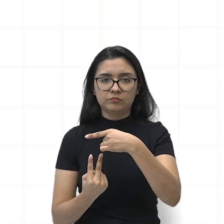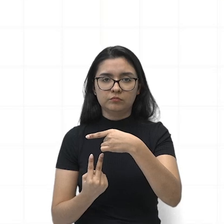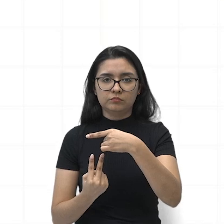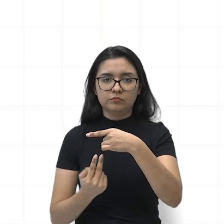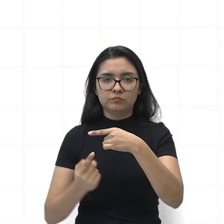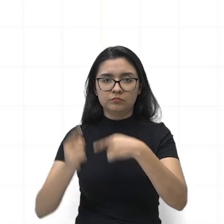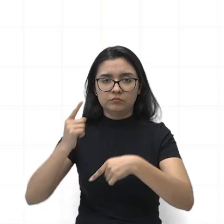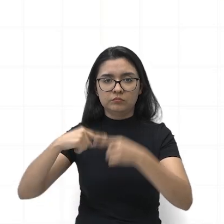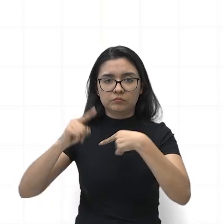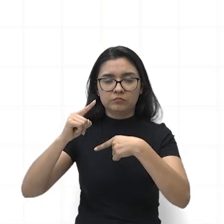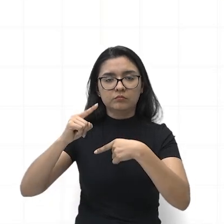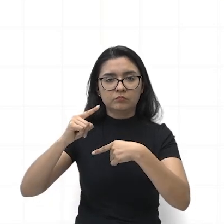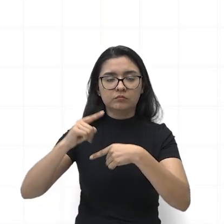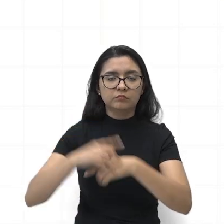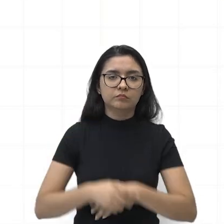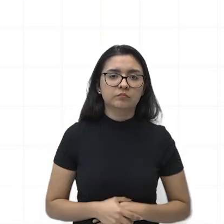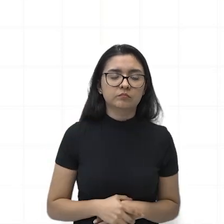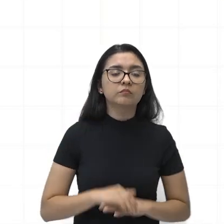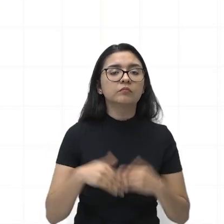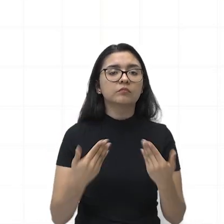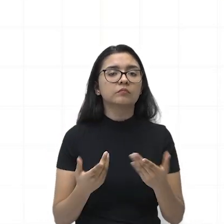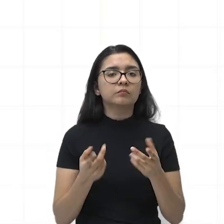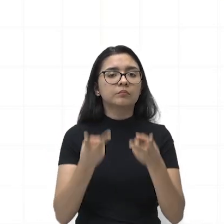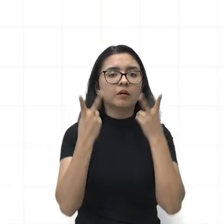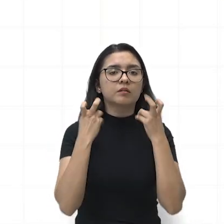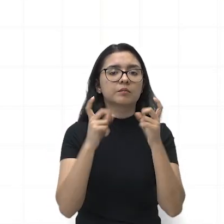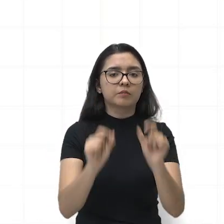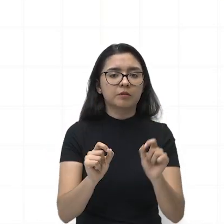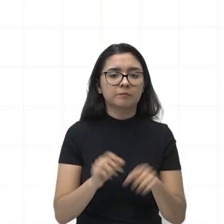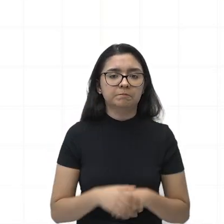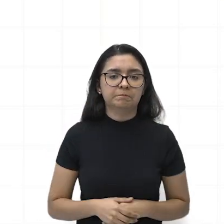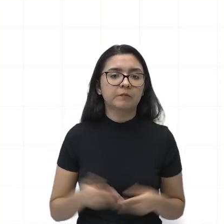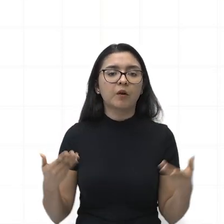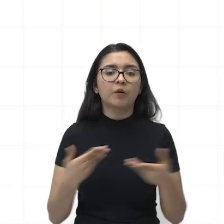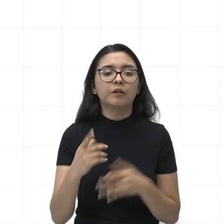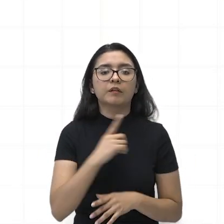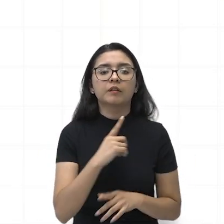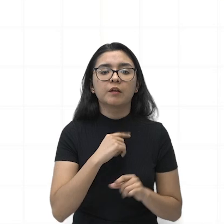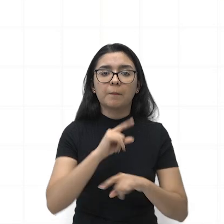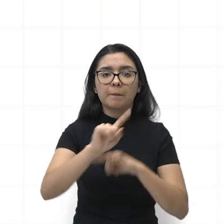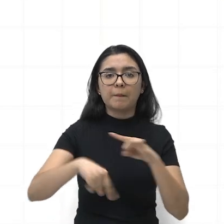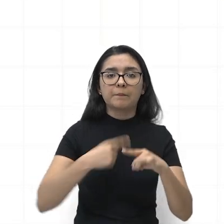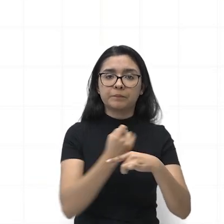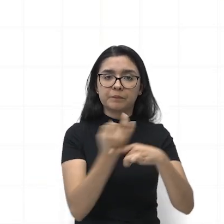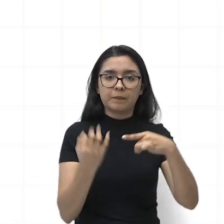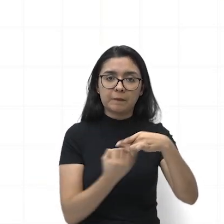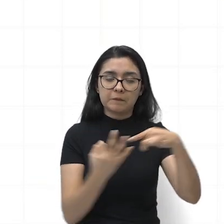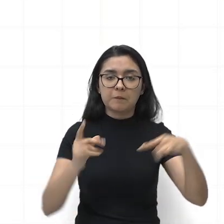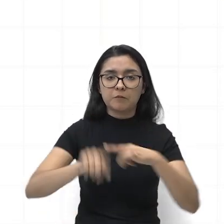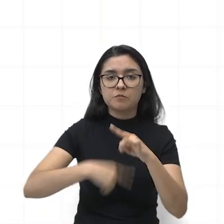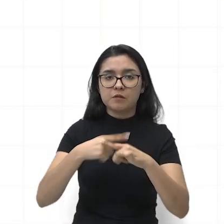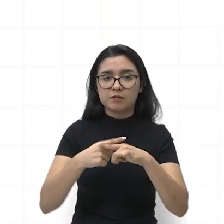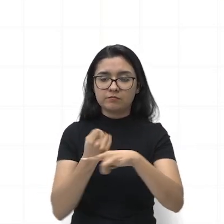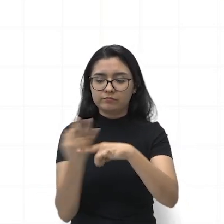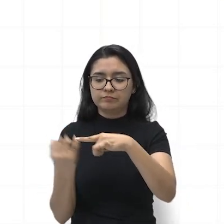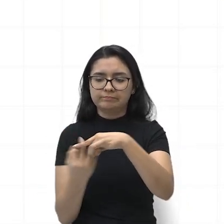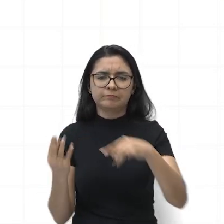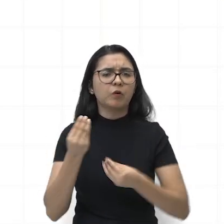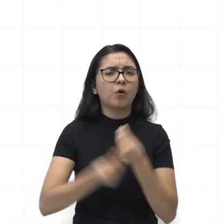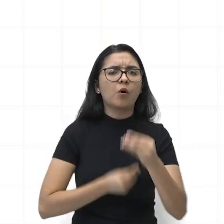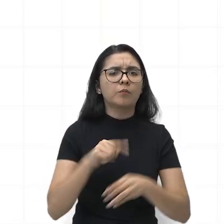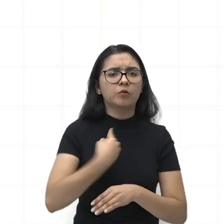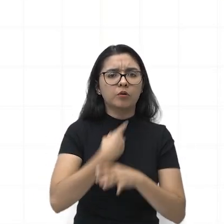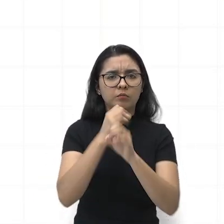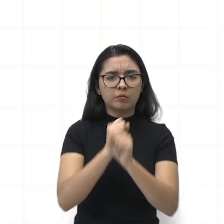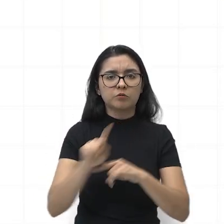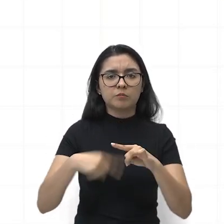no denominador. E aí, meus queridos alunos, percebam que você ficou agora com uma multiplicação de fração. Como é que a gente